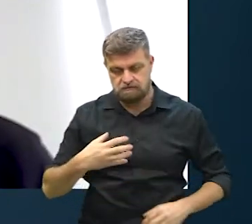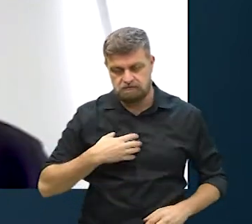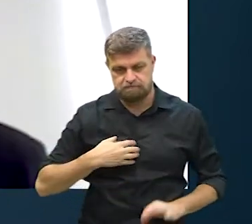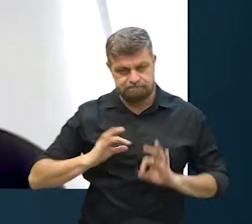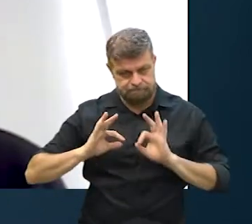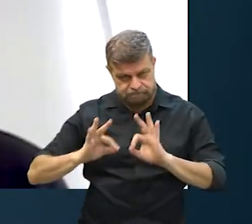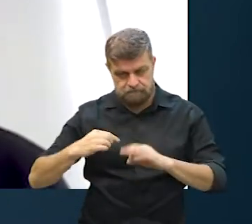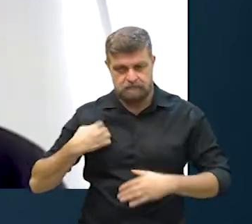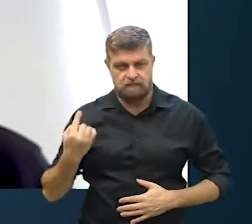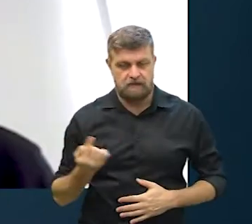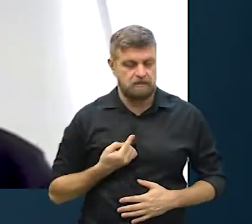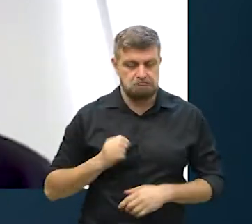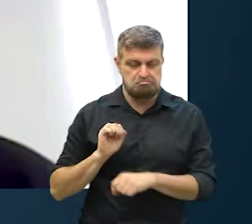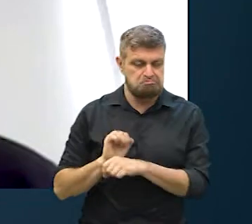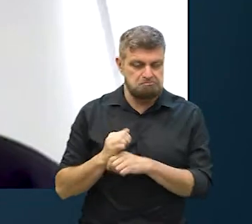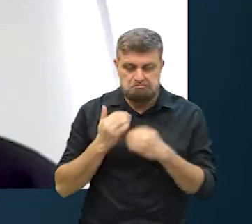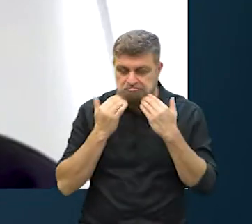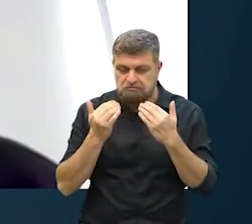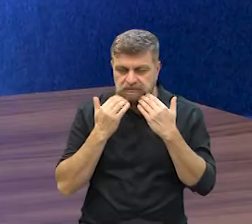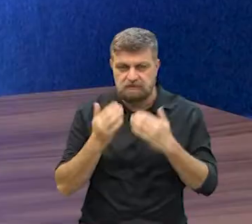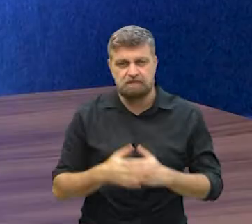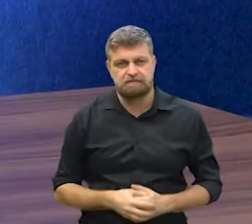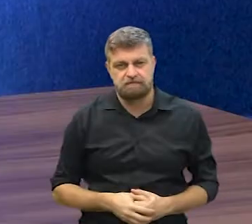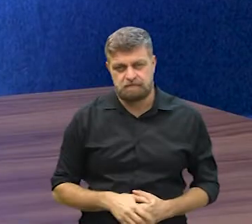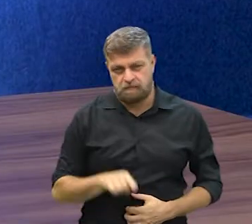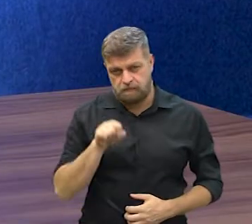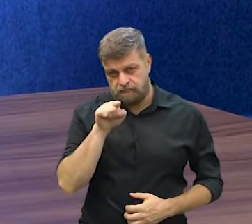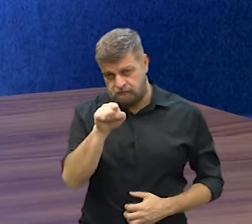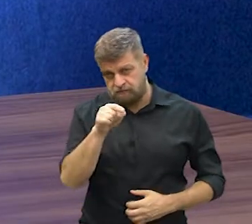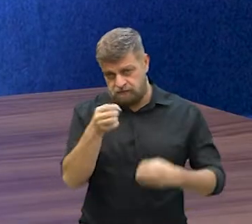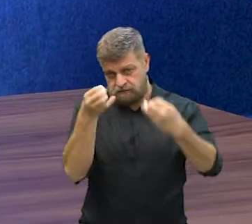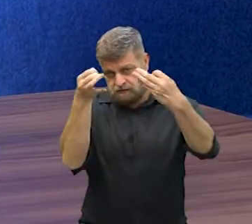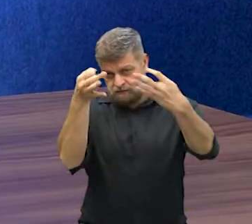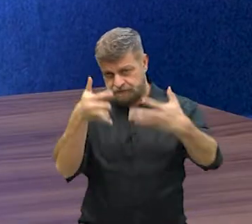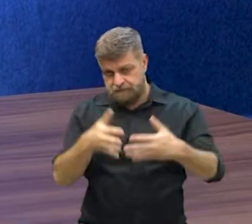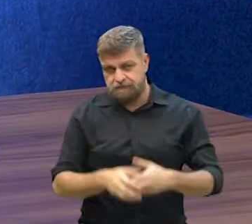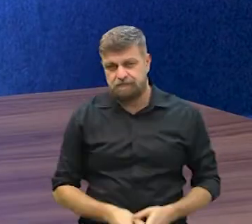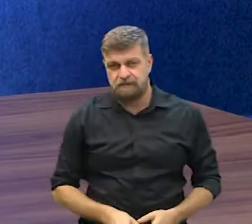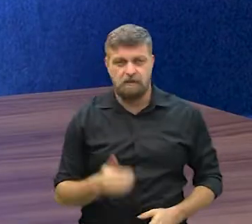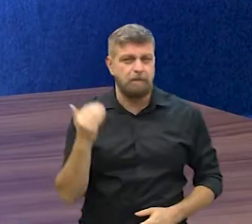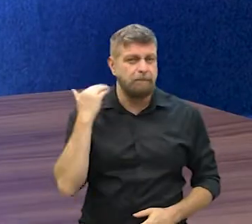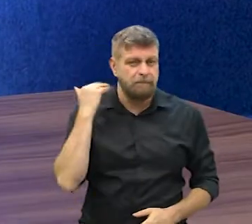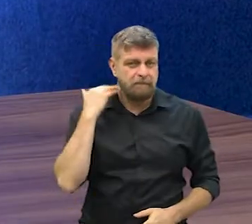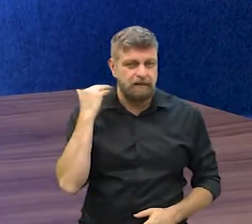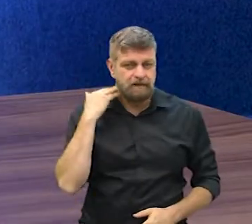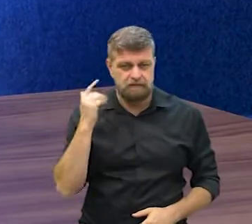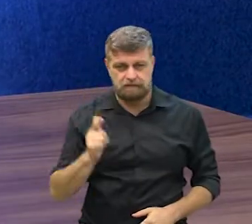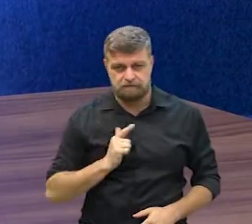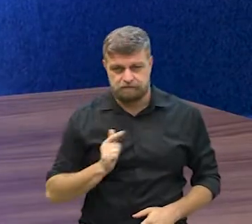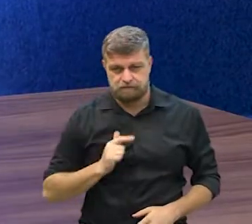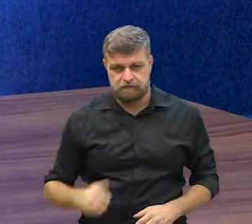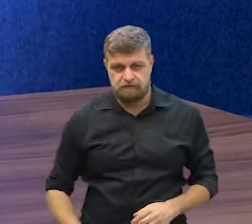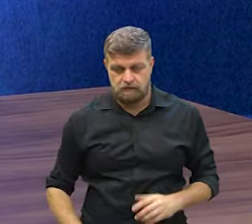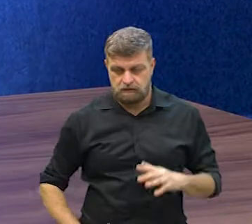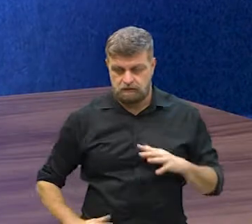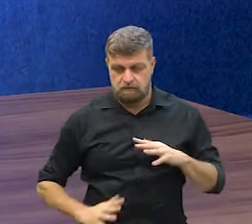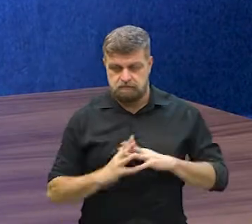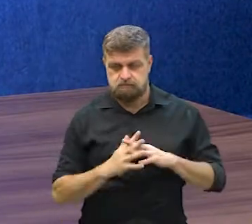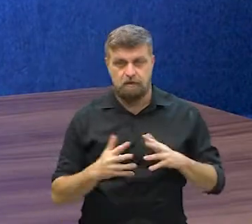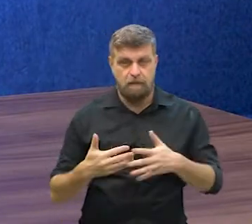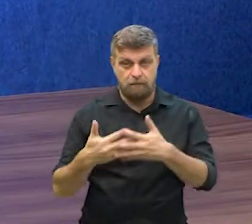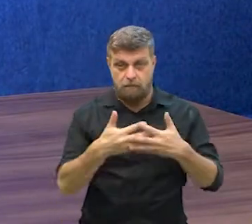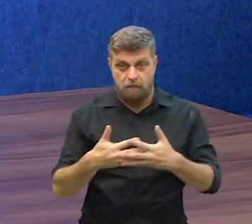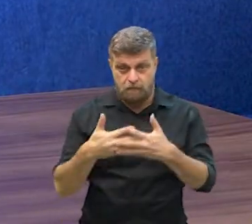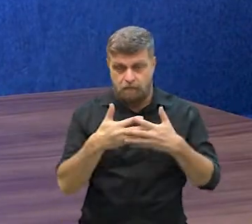forma orgânica, né, sem nem a gente esperar. Quando você fala dessa conta que foi, né,